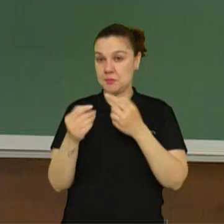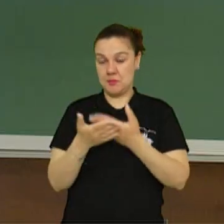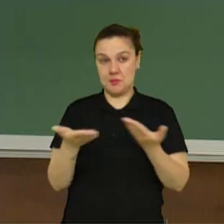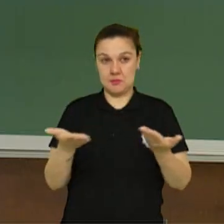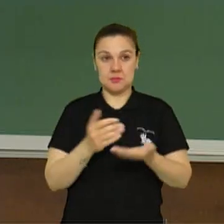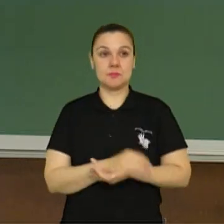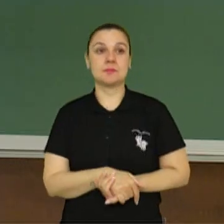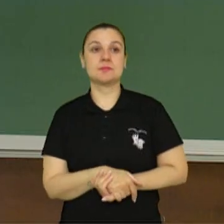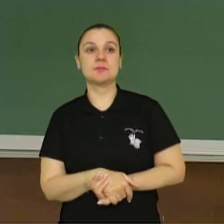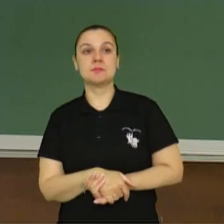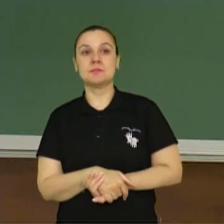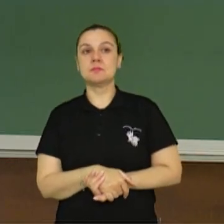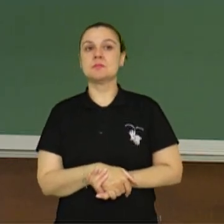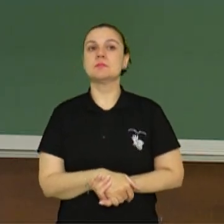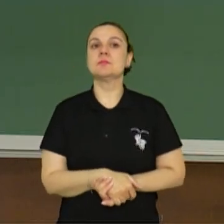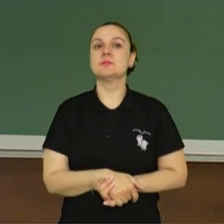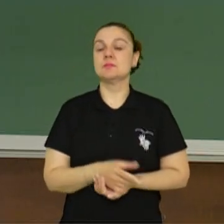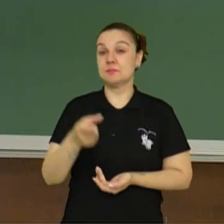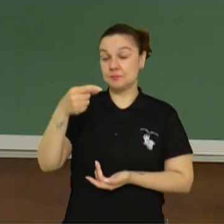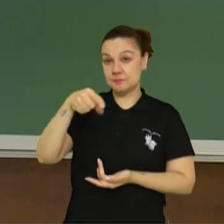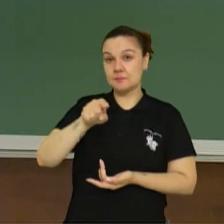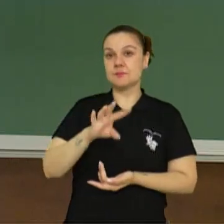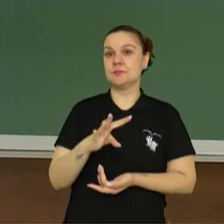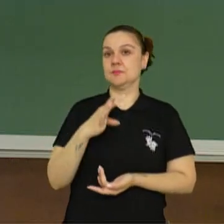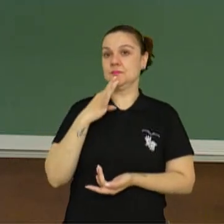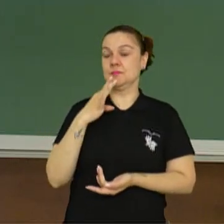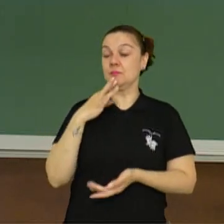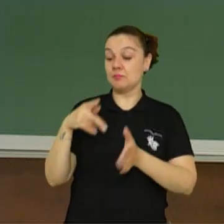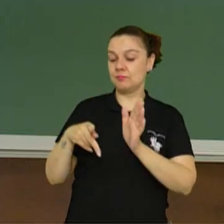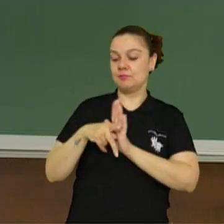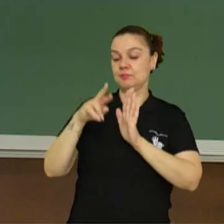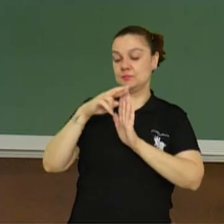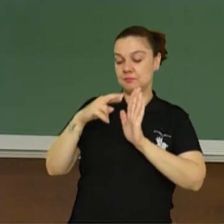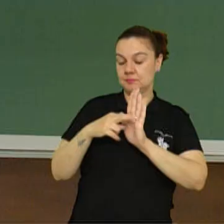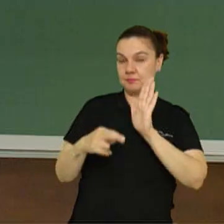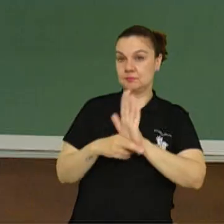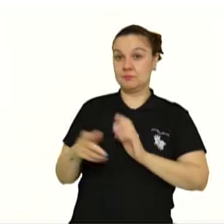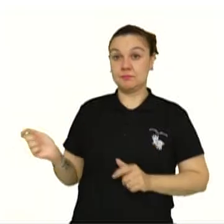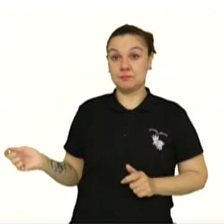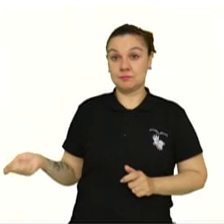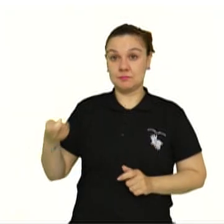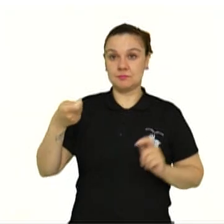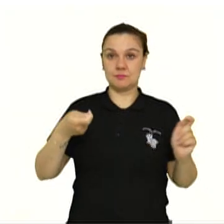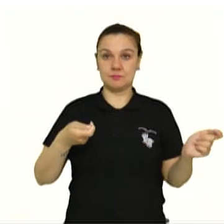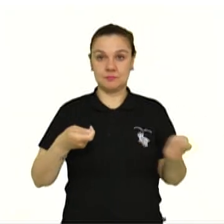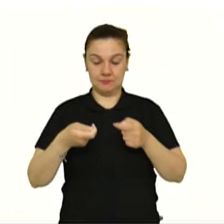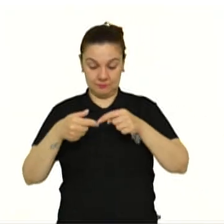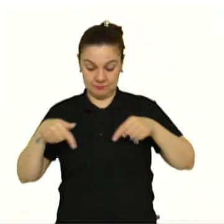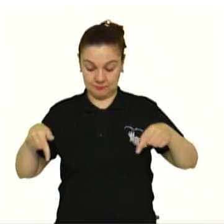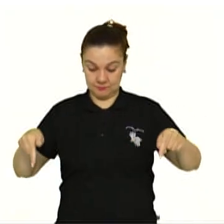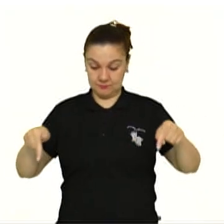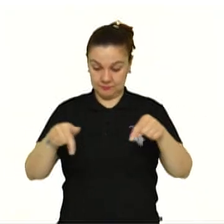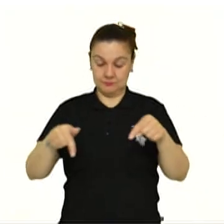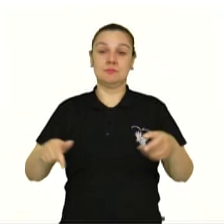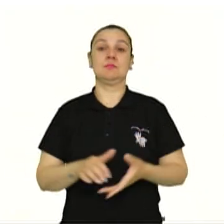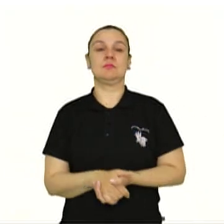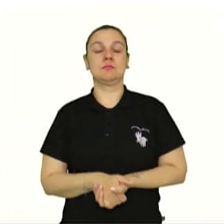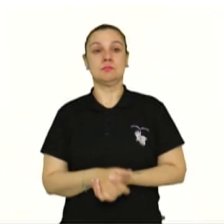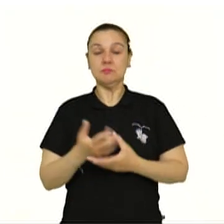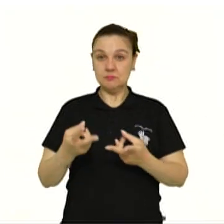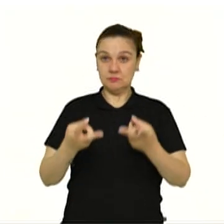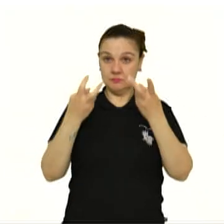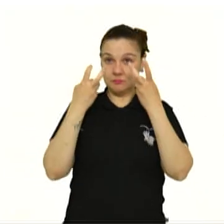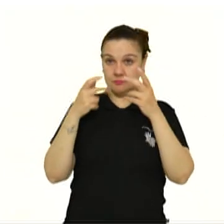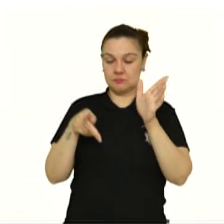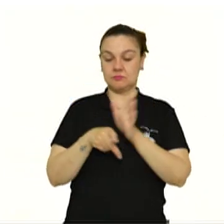aula. Para que você conheça as regras básicas do tênis de campo, perceba as diferenças entre os